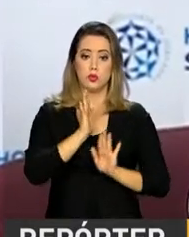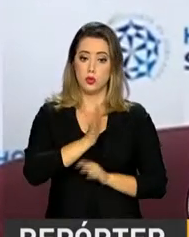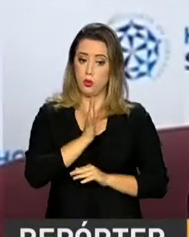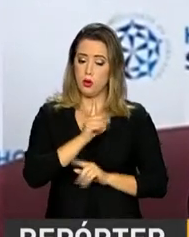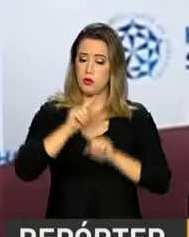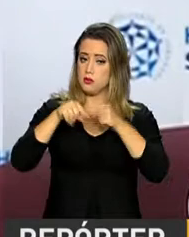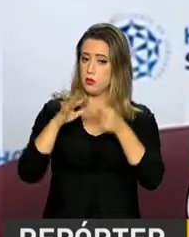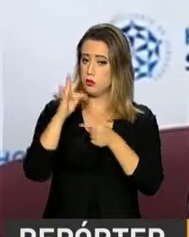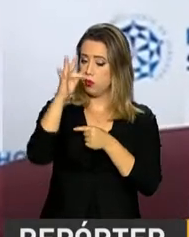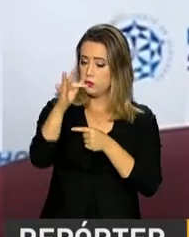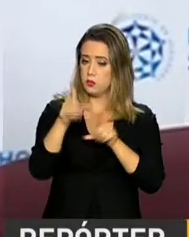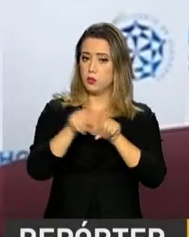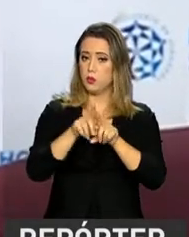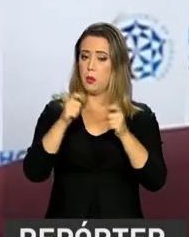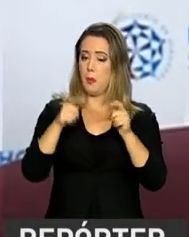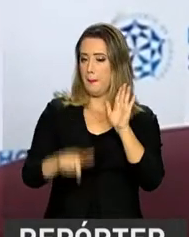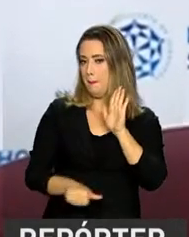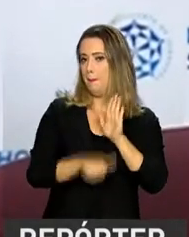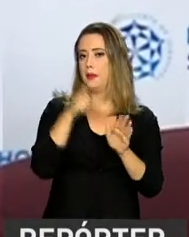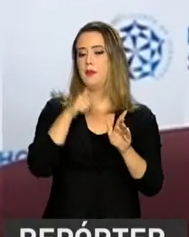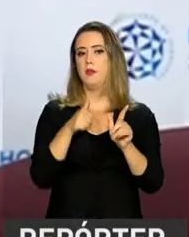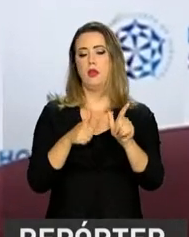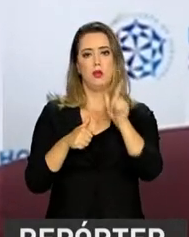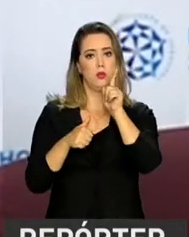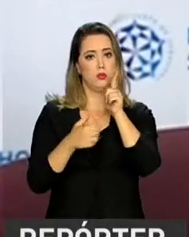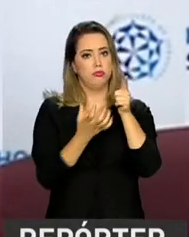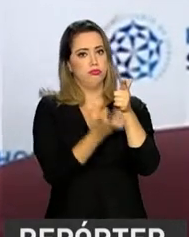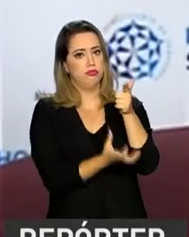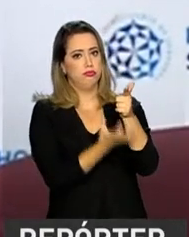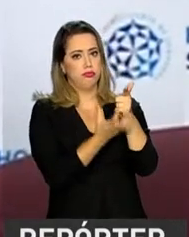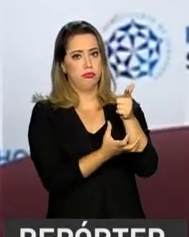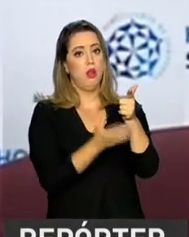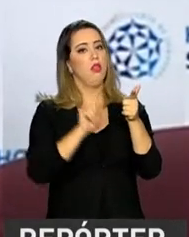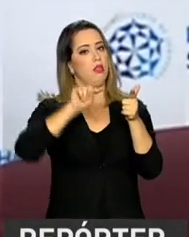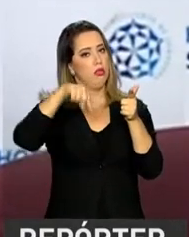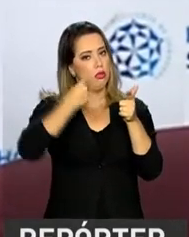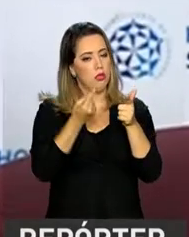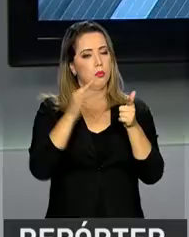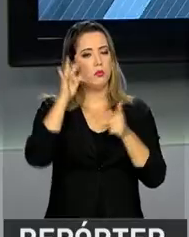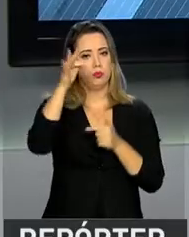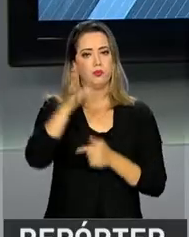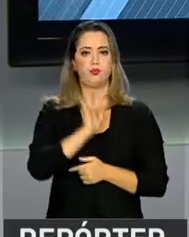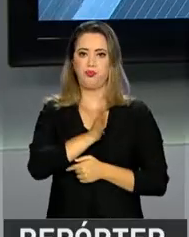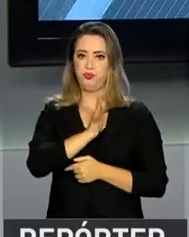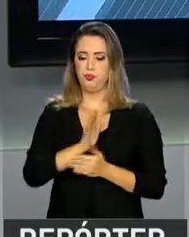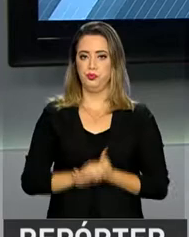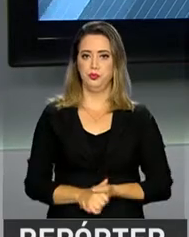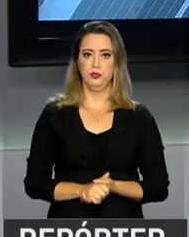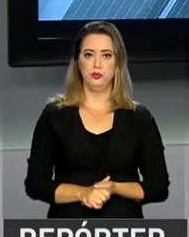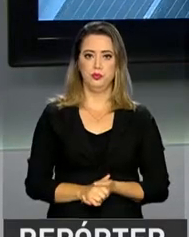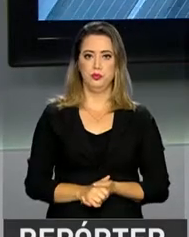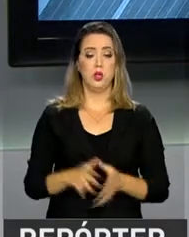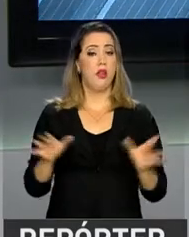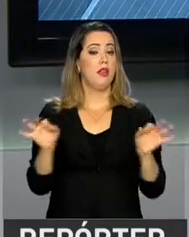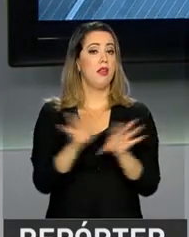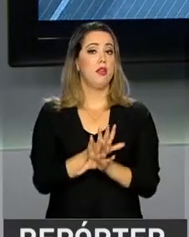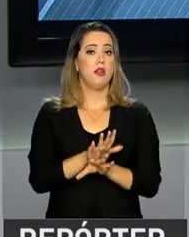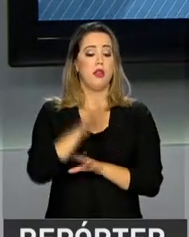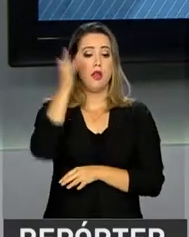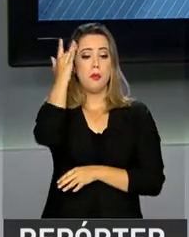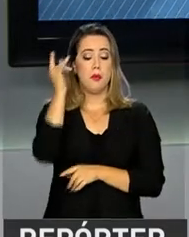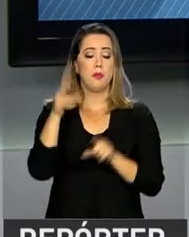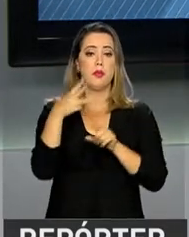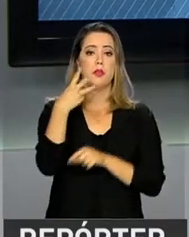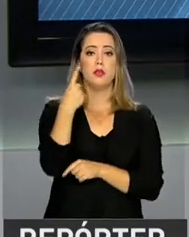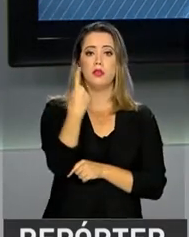próstata no futuro nós um dia parte é cardíaca termina amanhã 31